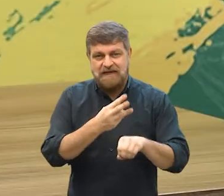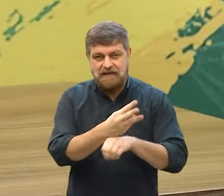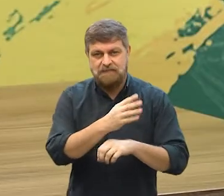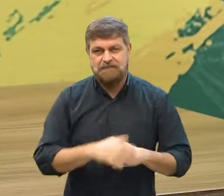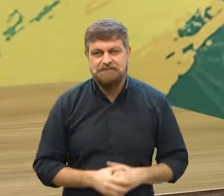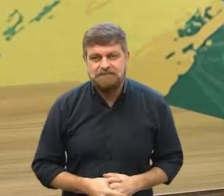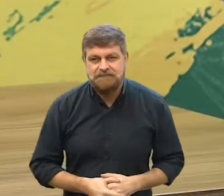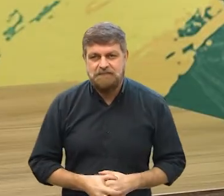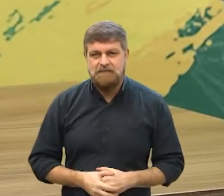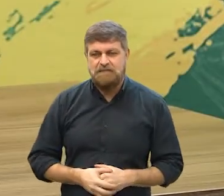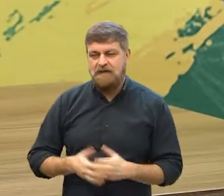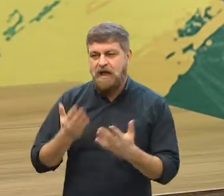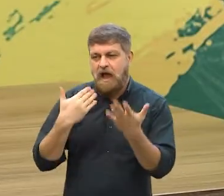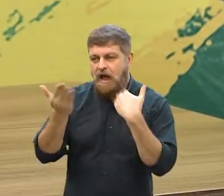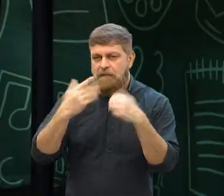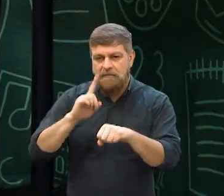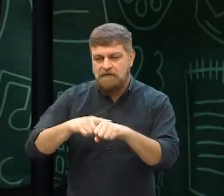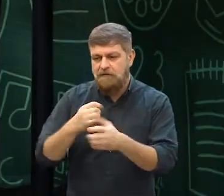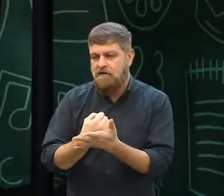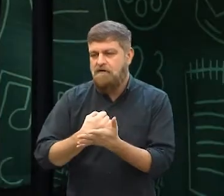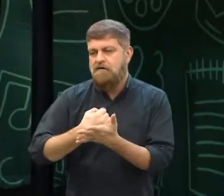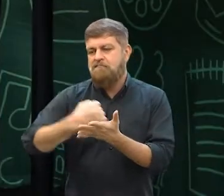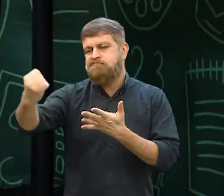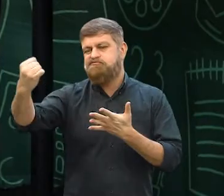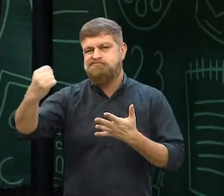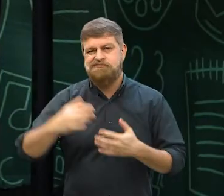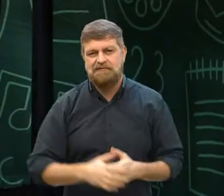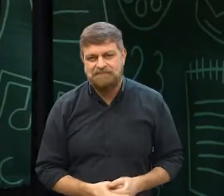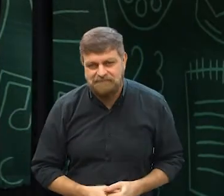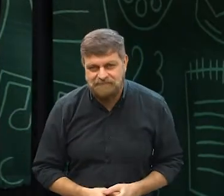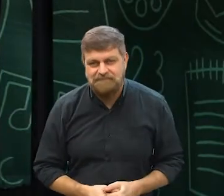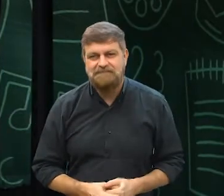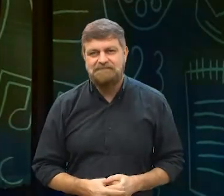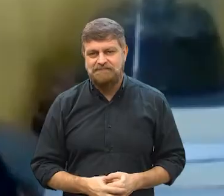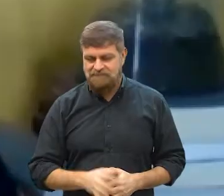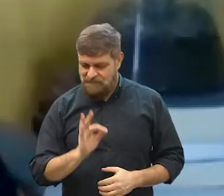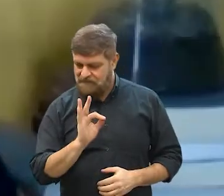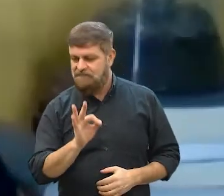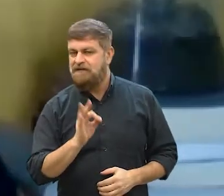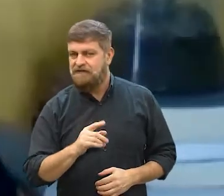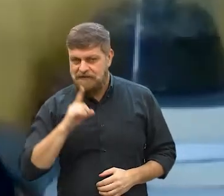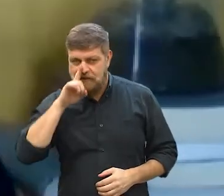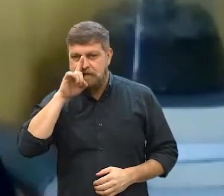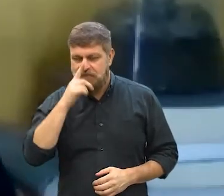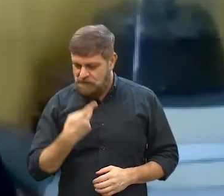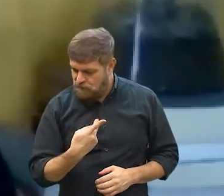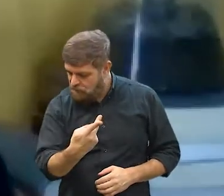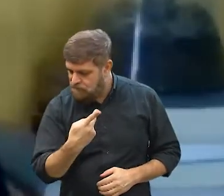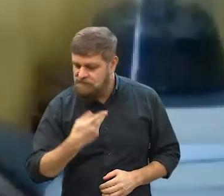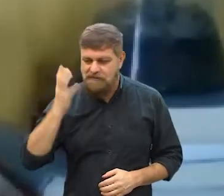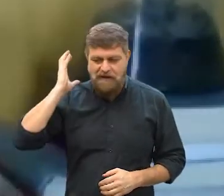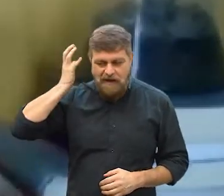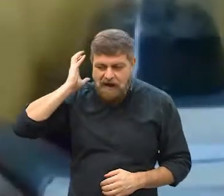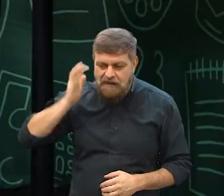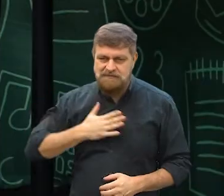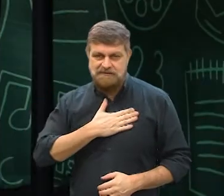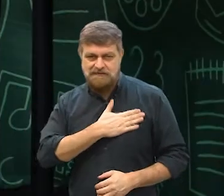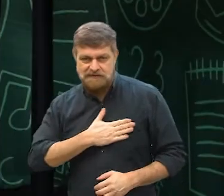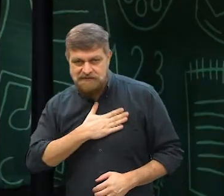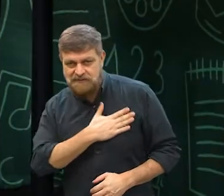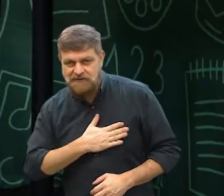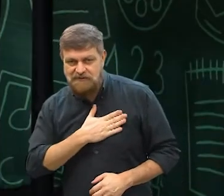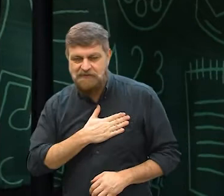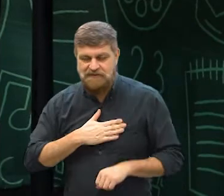é um copo tá tão bom que o tempo que eu te falei que eu perigo a gente que gosta de rádio é a gente